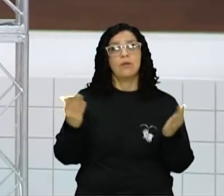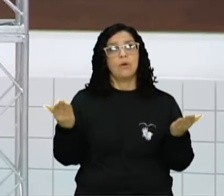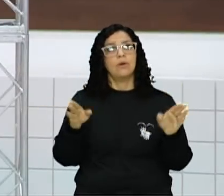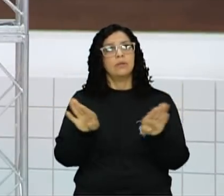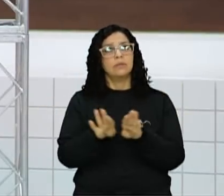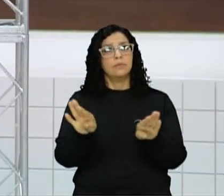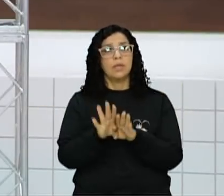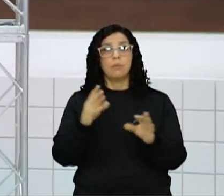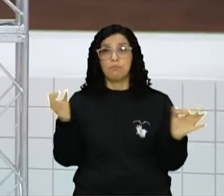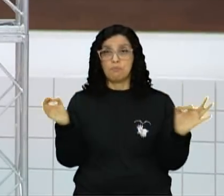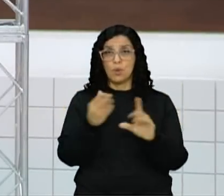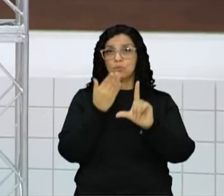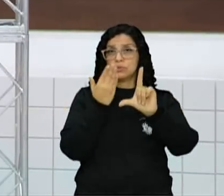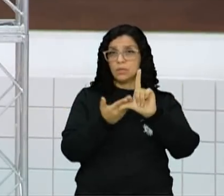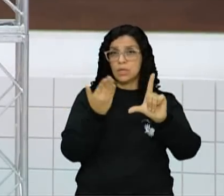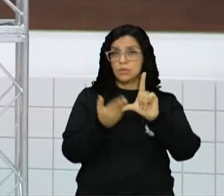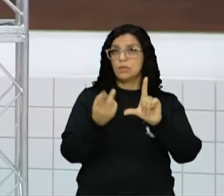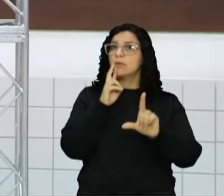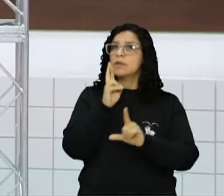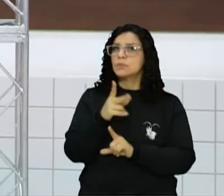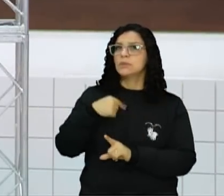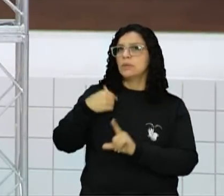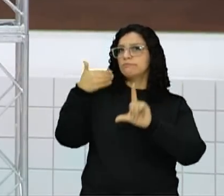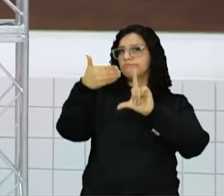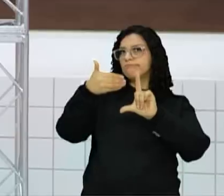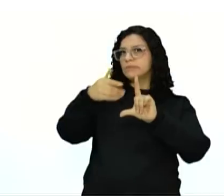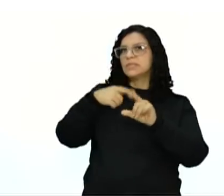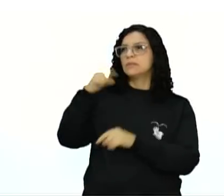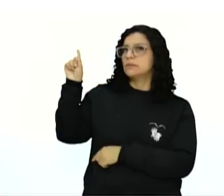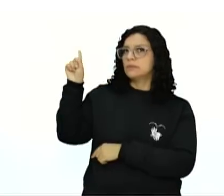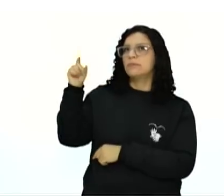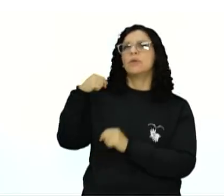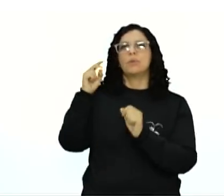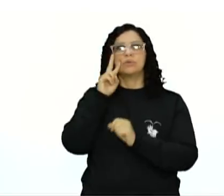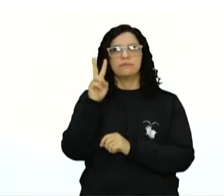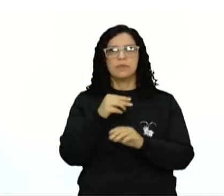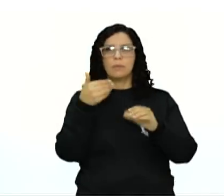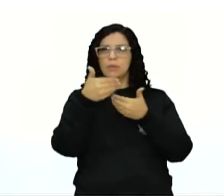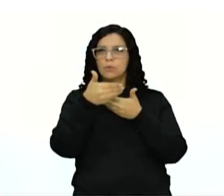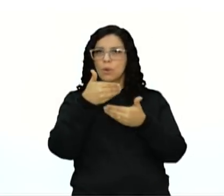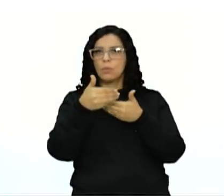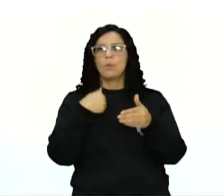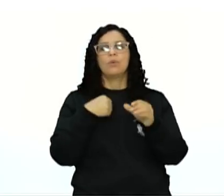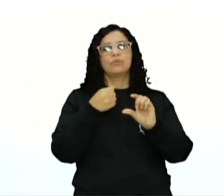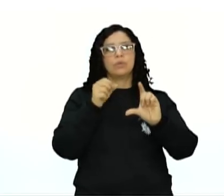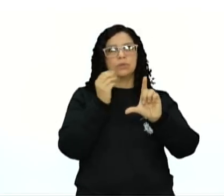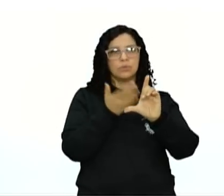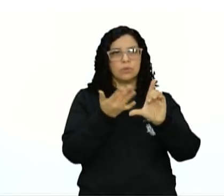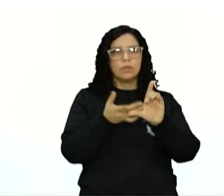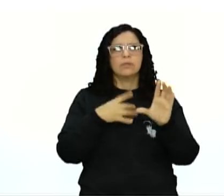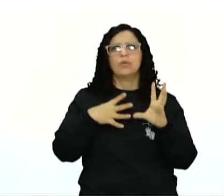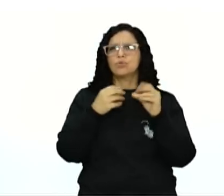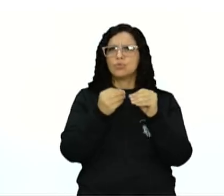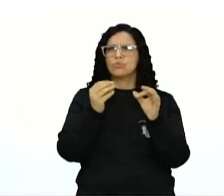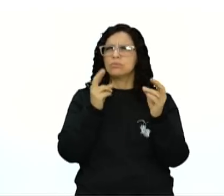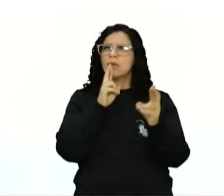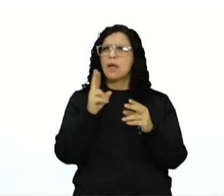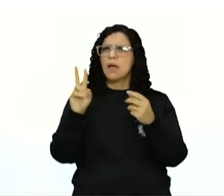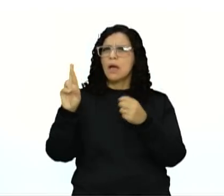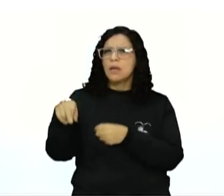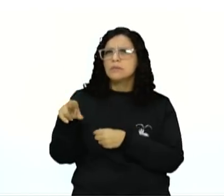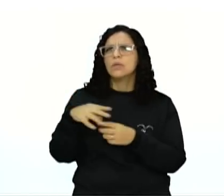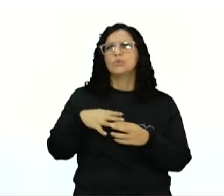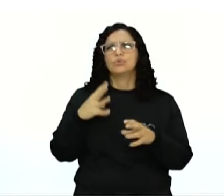deixo resolvido no Classroom para vocês, tá? Então, tá lá. Com tudo certinho, resolvidinho, o primeiro termo, o 20º termo, a